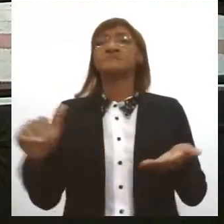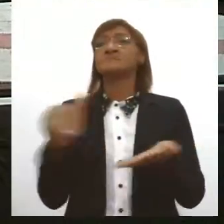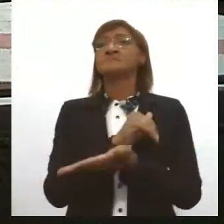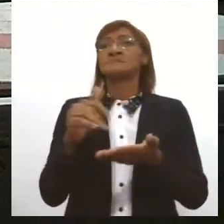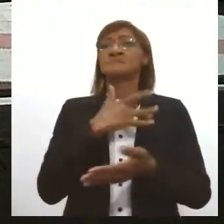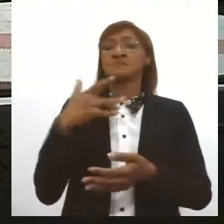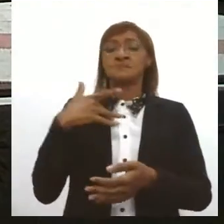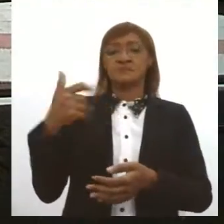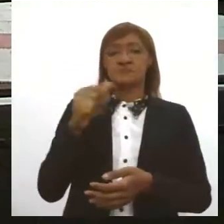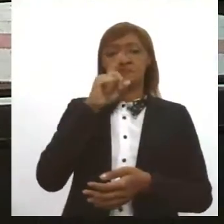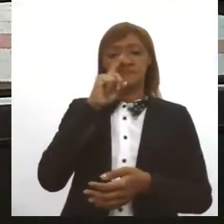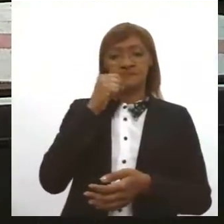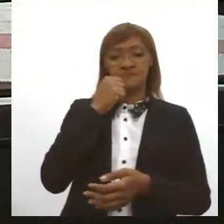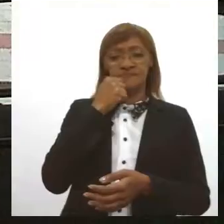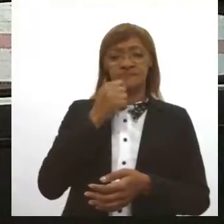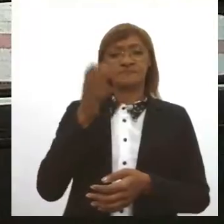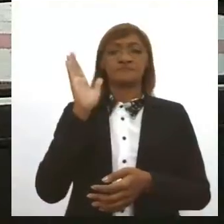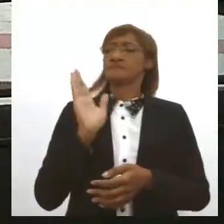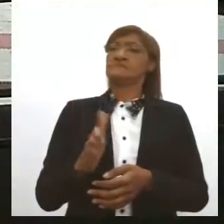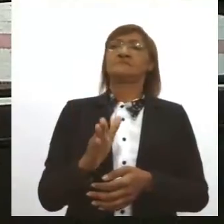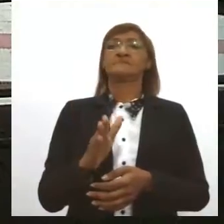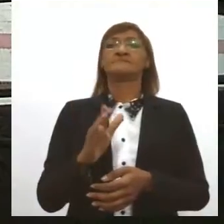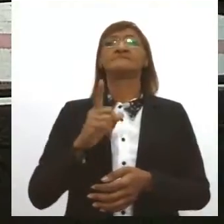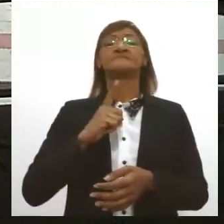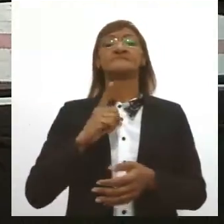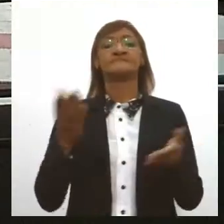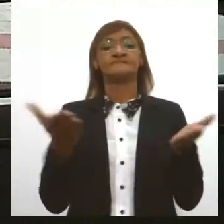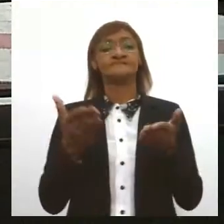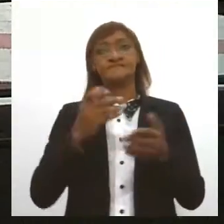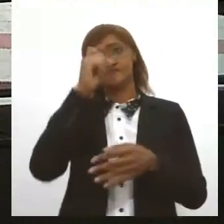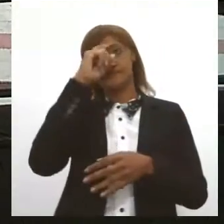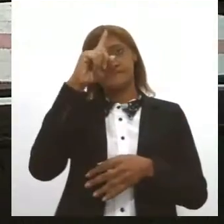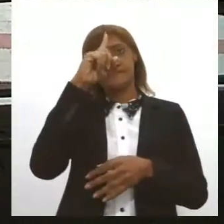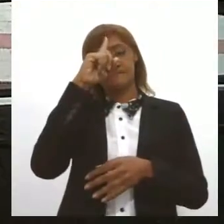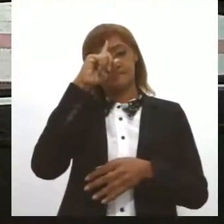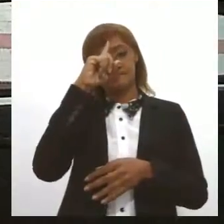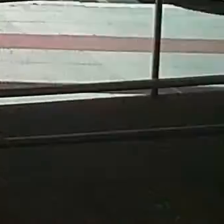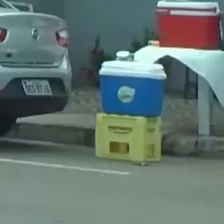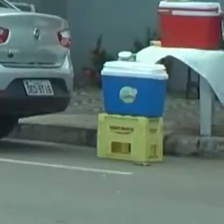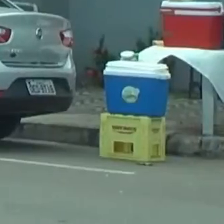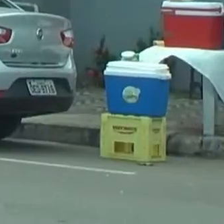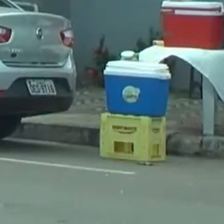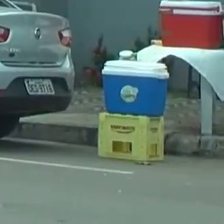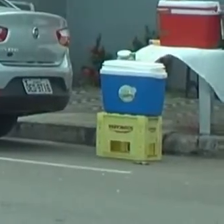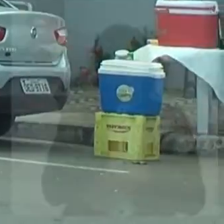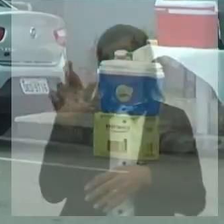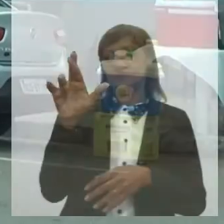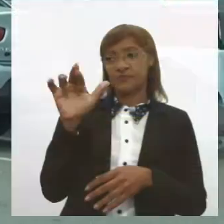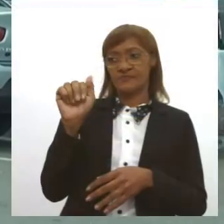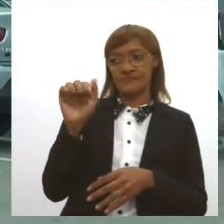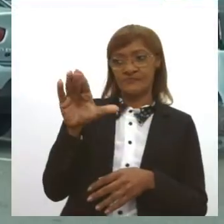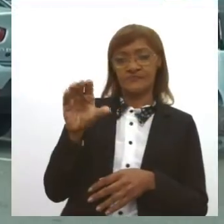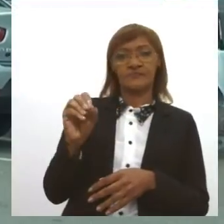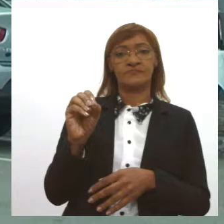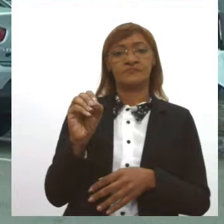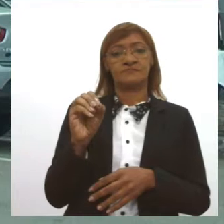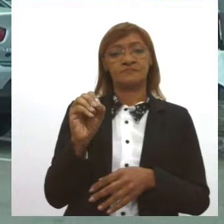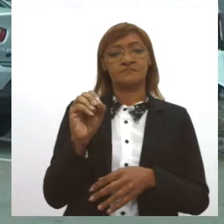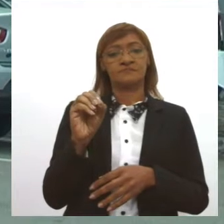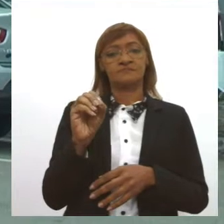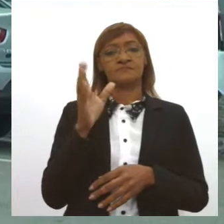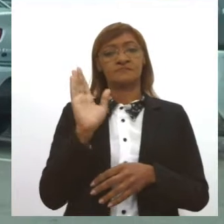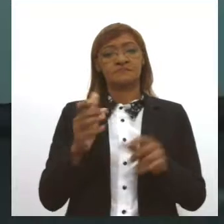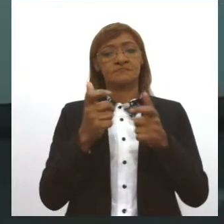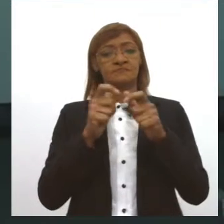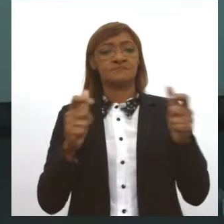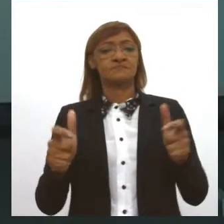de Aracaju amplia a oferta de leitos para Covid no Hospital Fernando Franco. Acompanhe. Só neste hospital de pequeno porte,